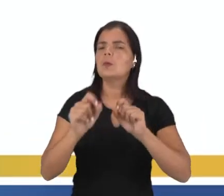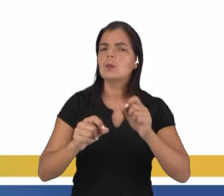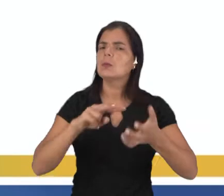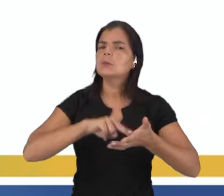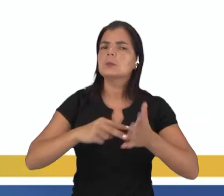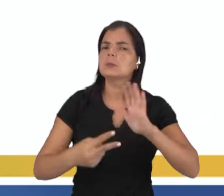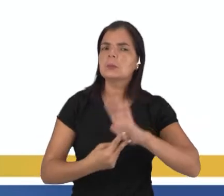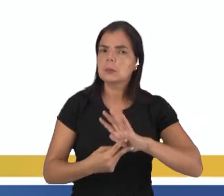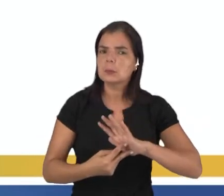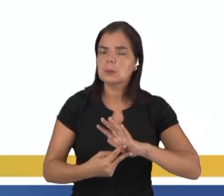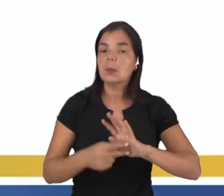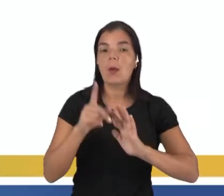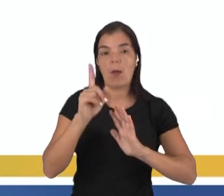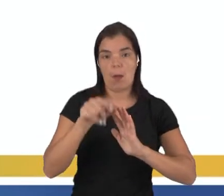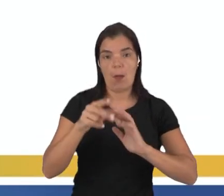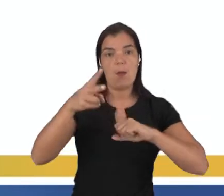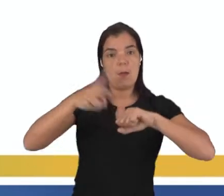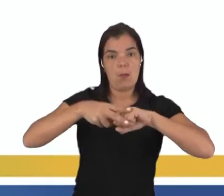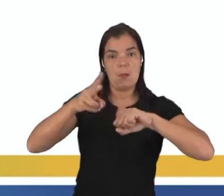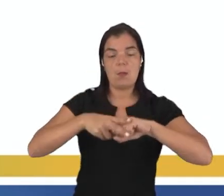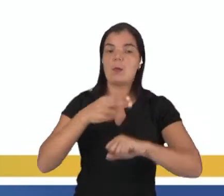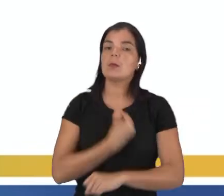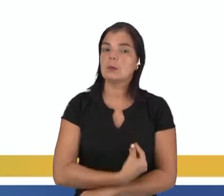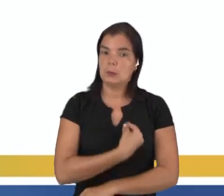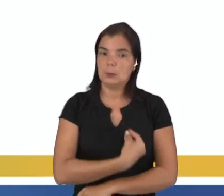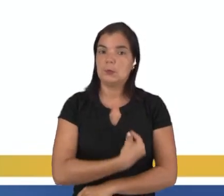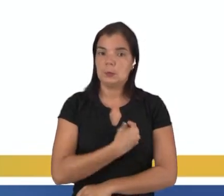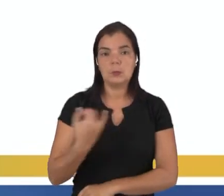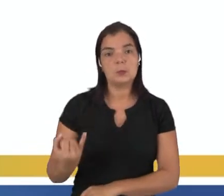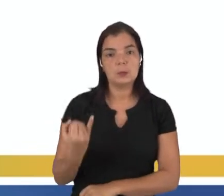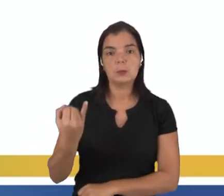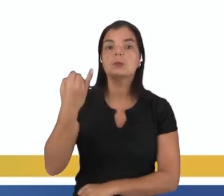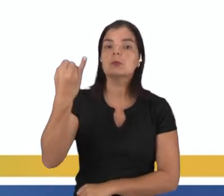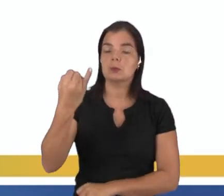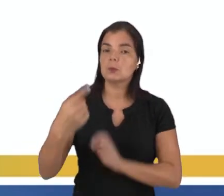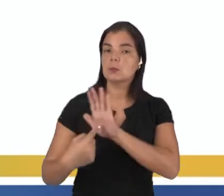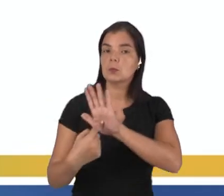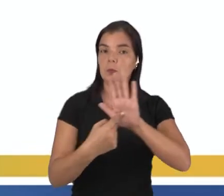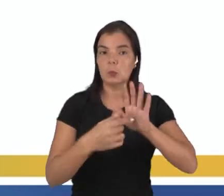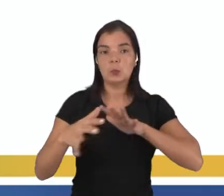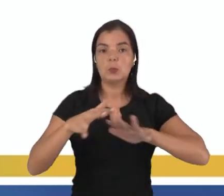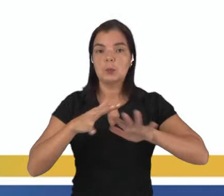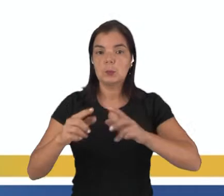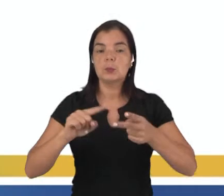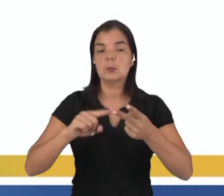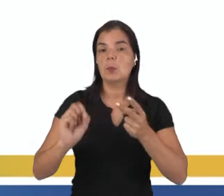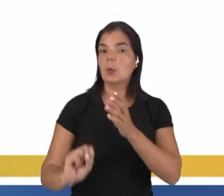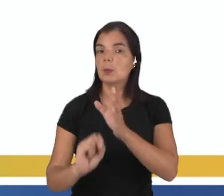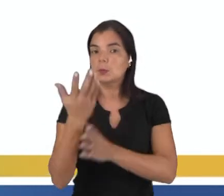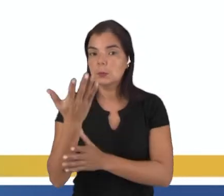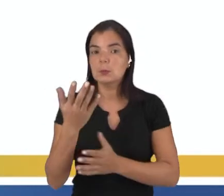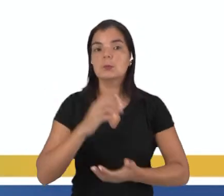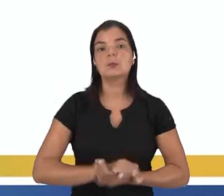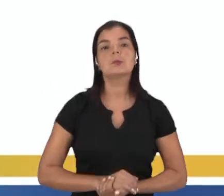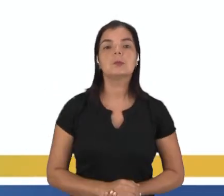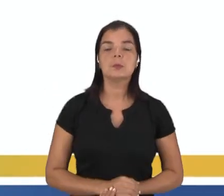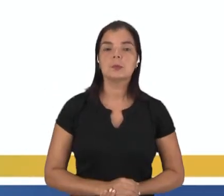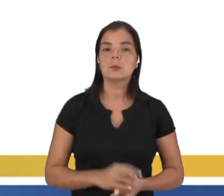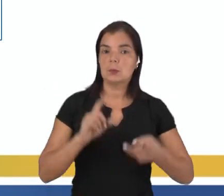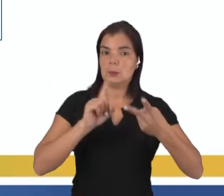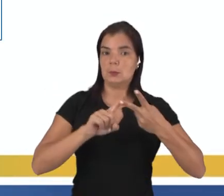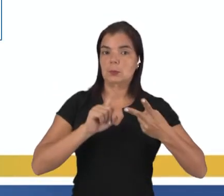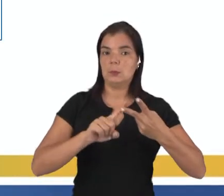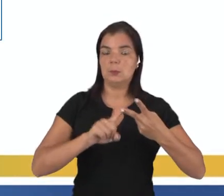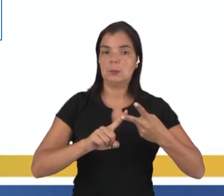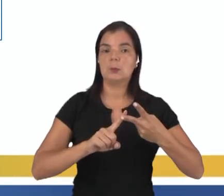de significativo? É um verbo que tenha presença, que seja importante, indique uma ação, um acontecimento. Segundo